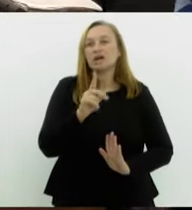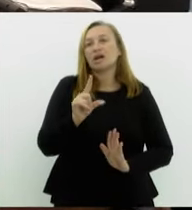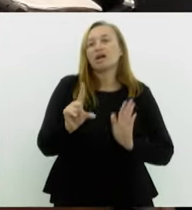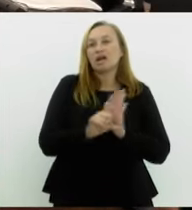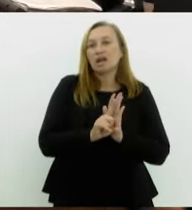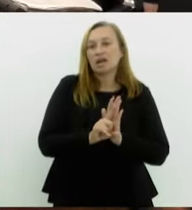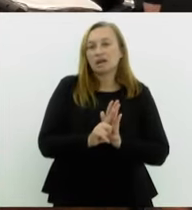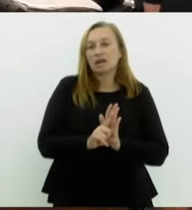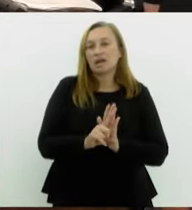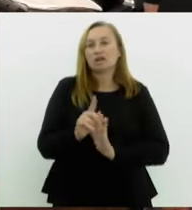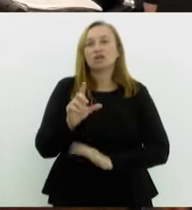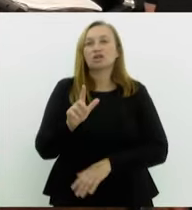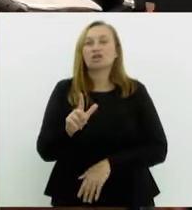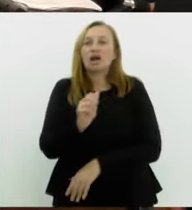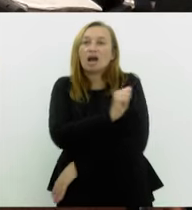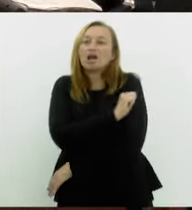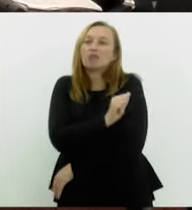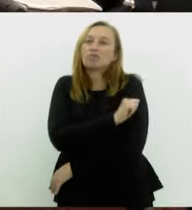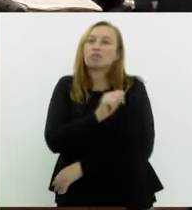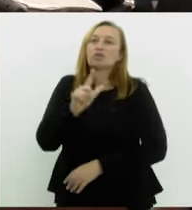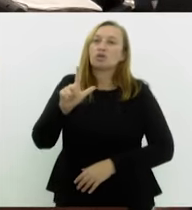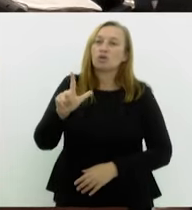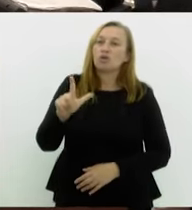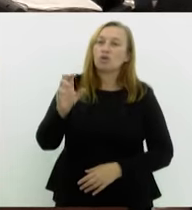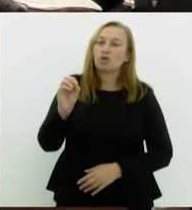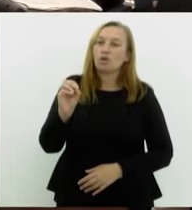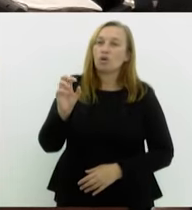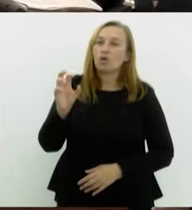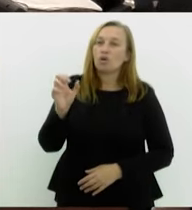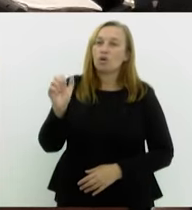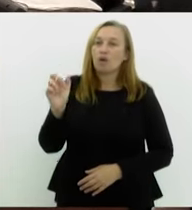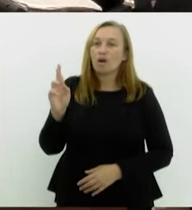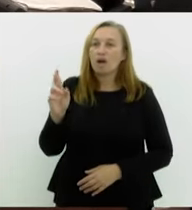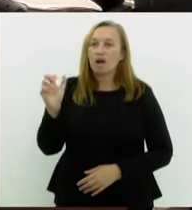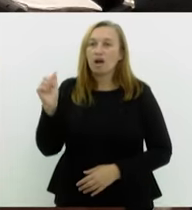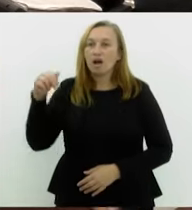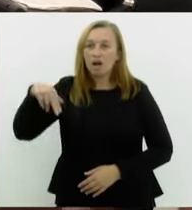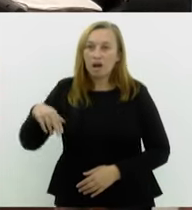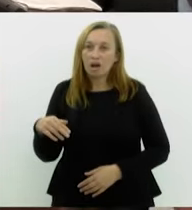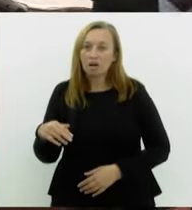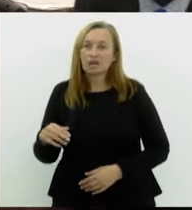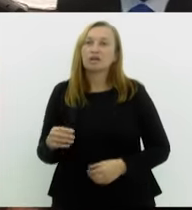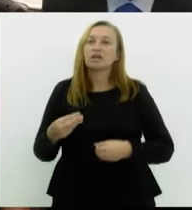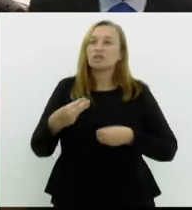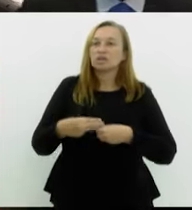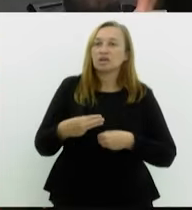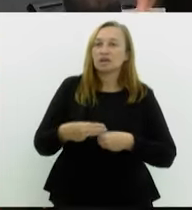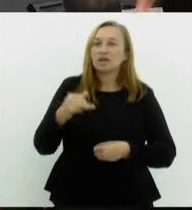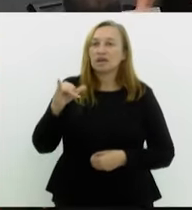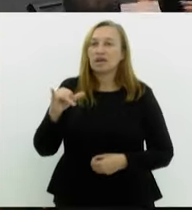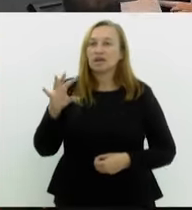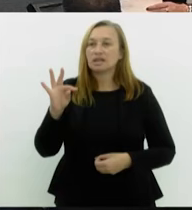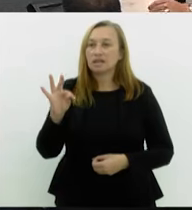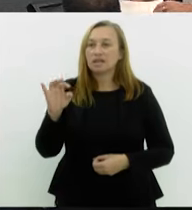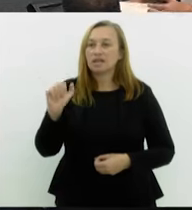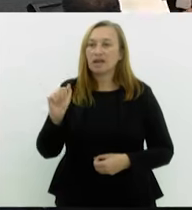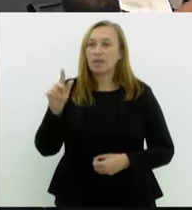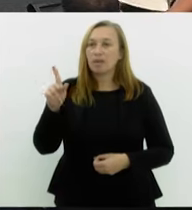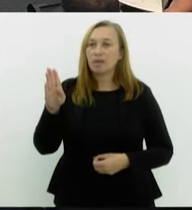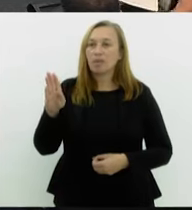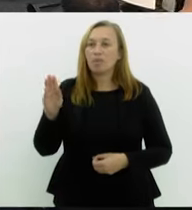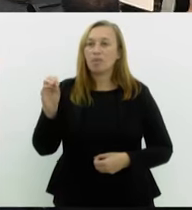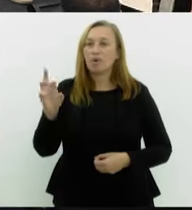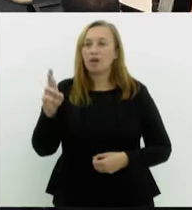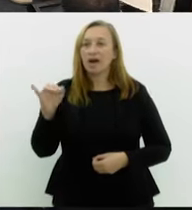o estudante Lohan dos Santos Nascimento, do município de Itaboraí. para